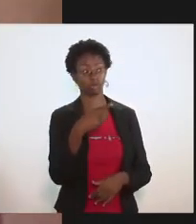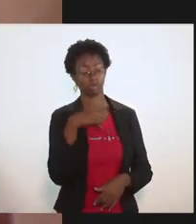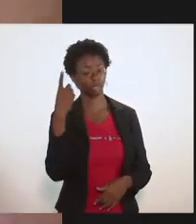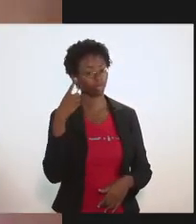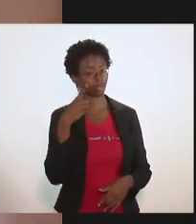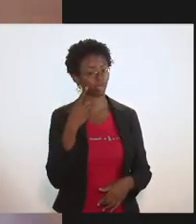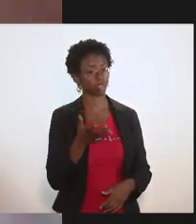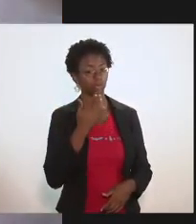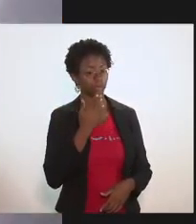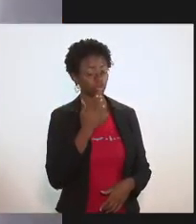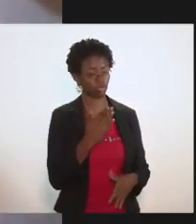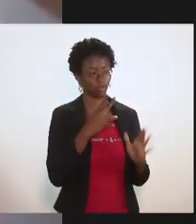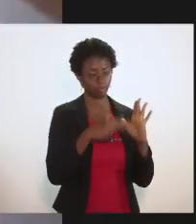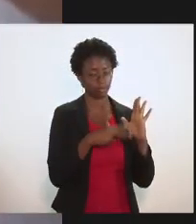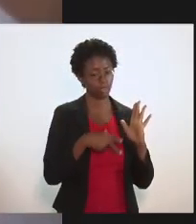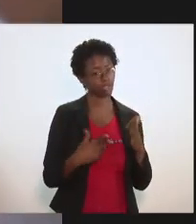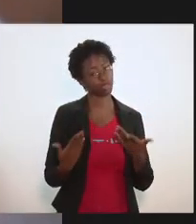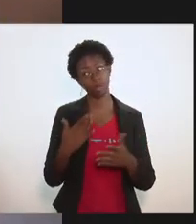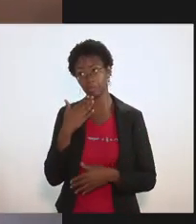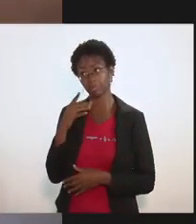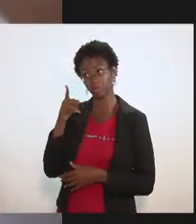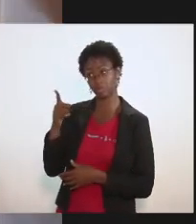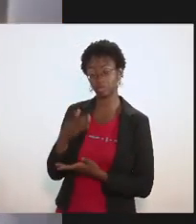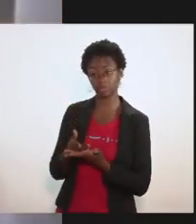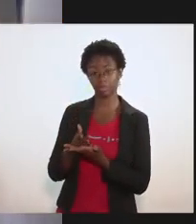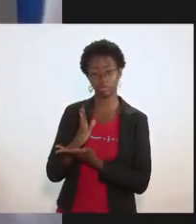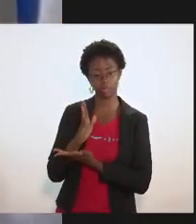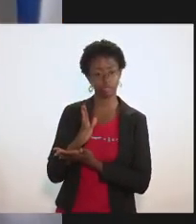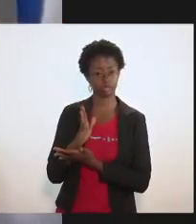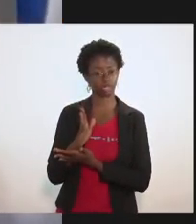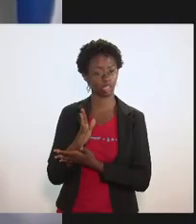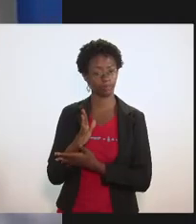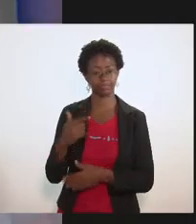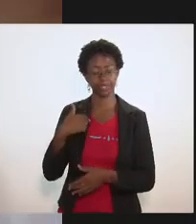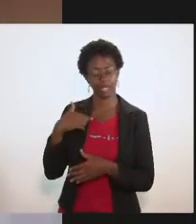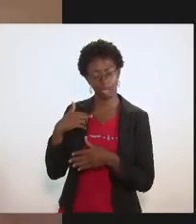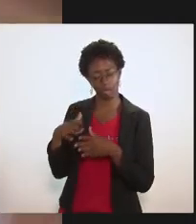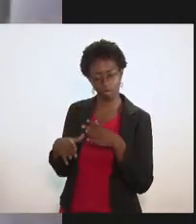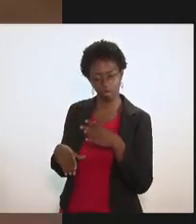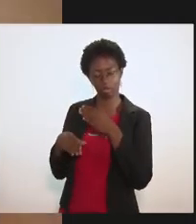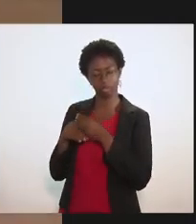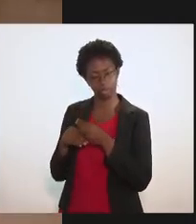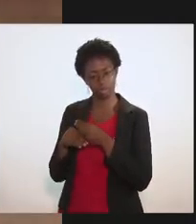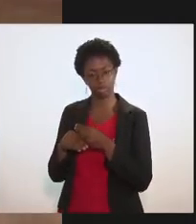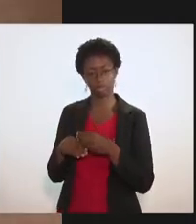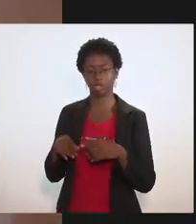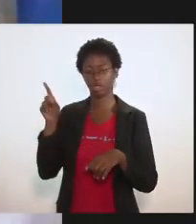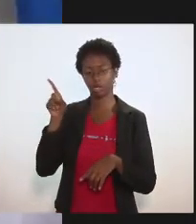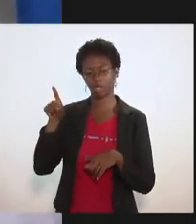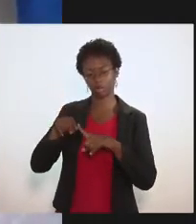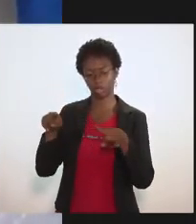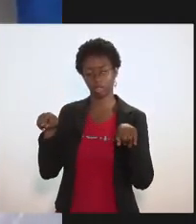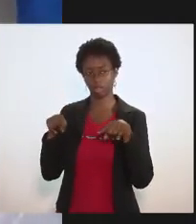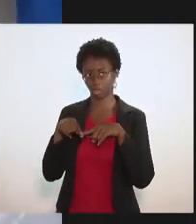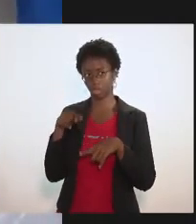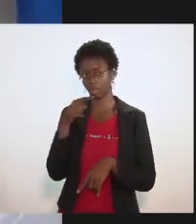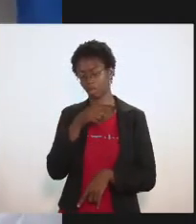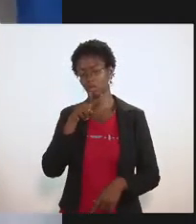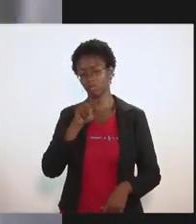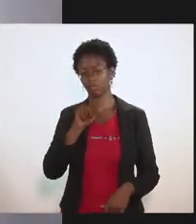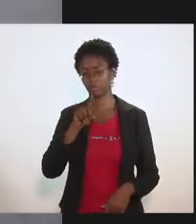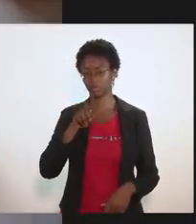vista. Okay. Então, uma questão de ordem, presidente. Como eu modifiquei o parecer que foi inicialmente encaminhado e está instruindo